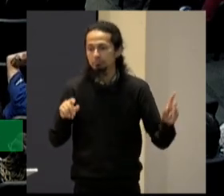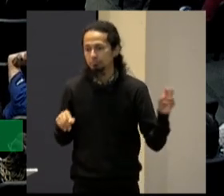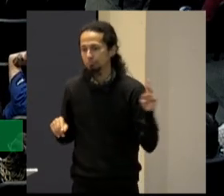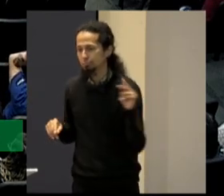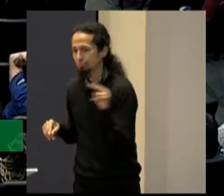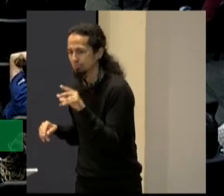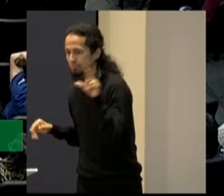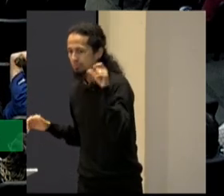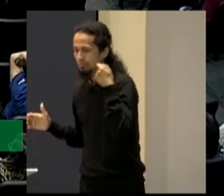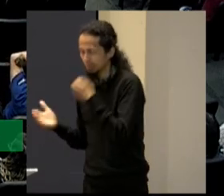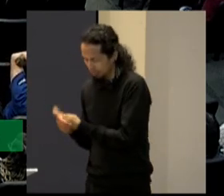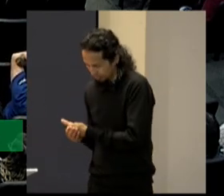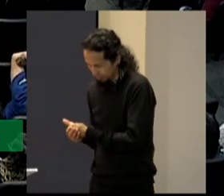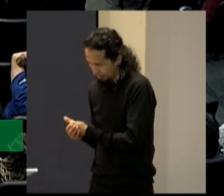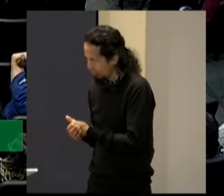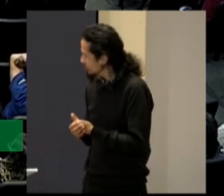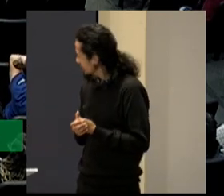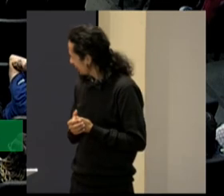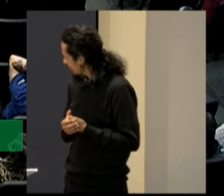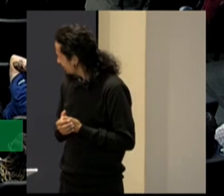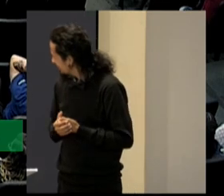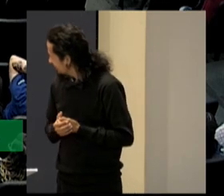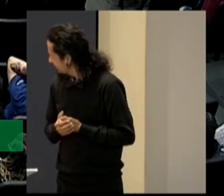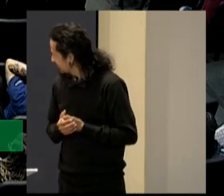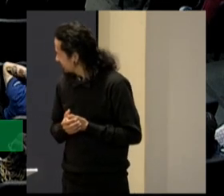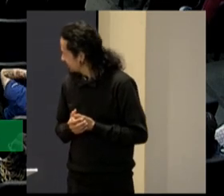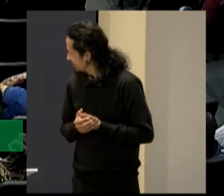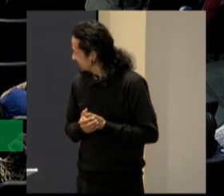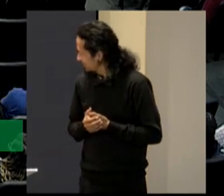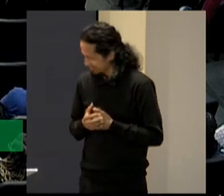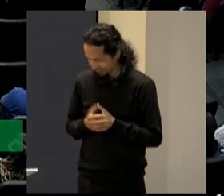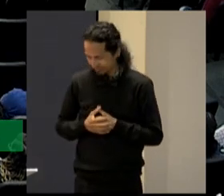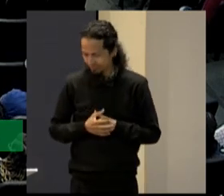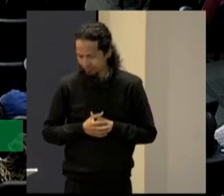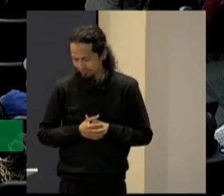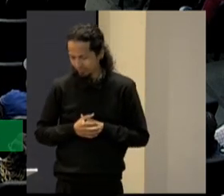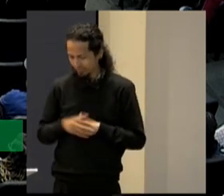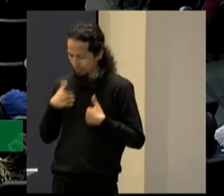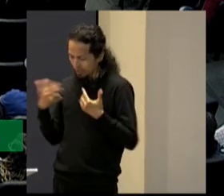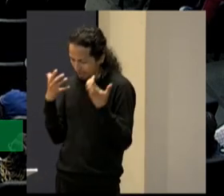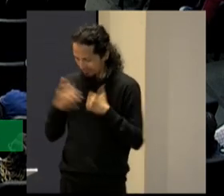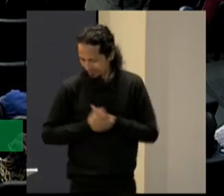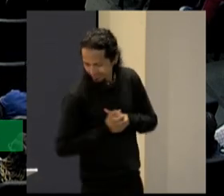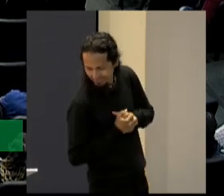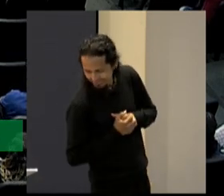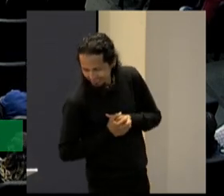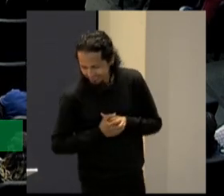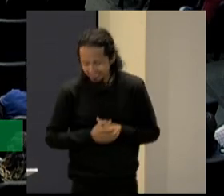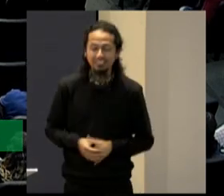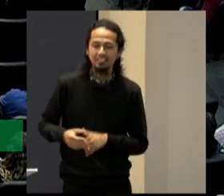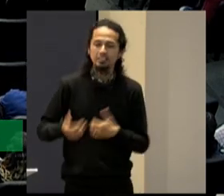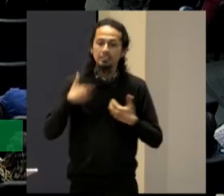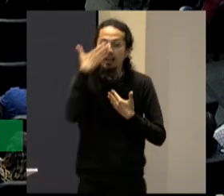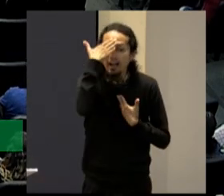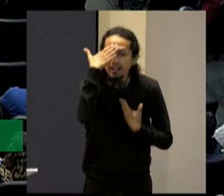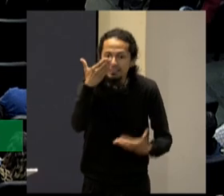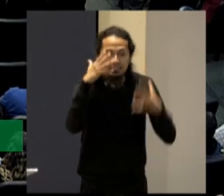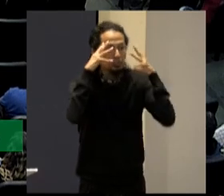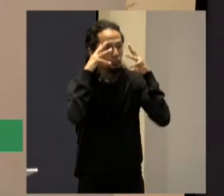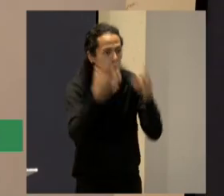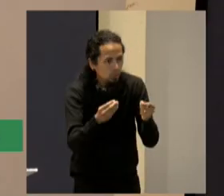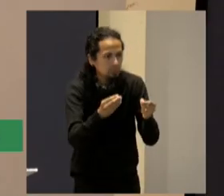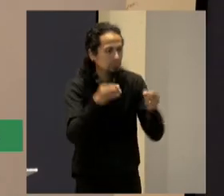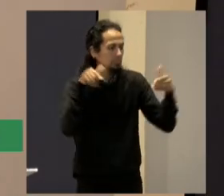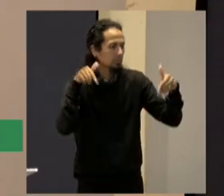professora para maiores detalhes. Então, queria agradecer a presença de todos que ficaram aqui